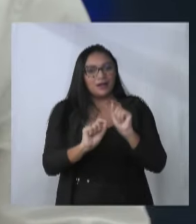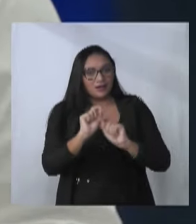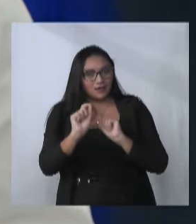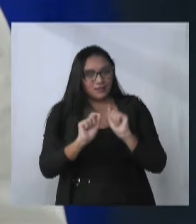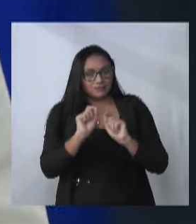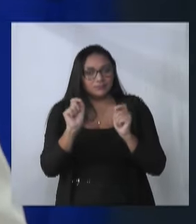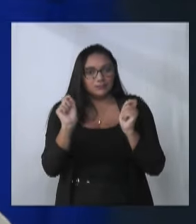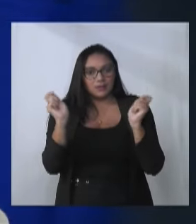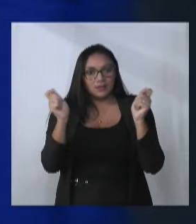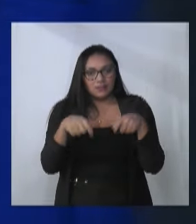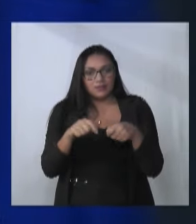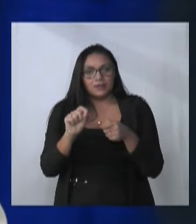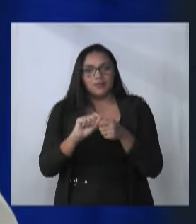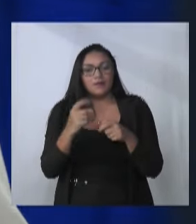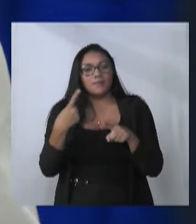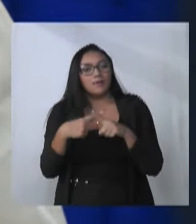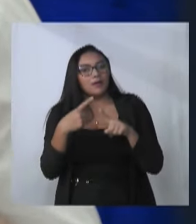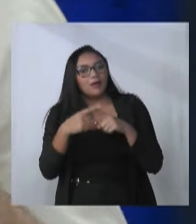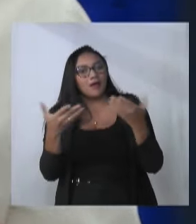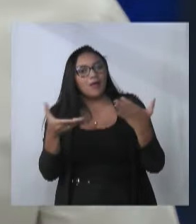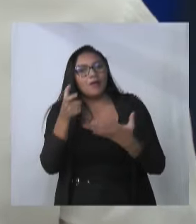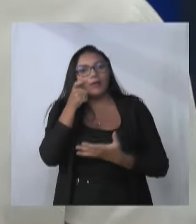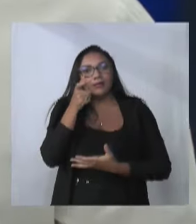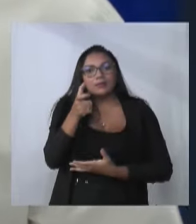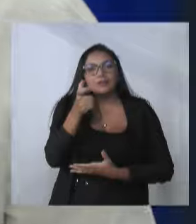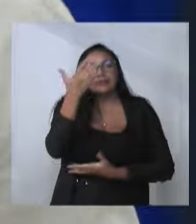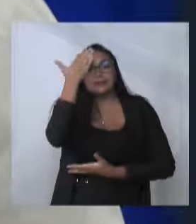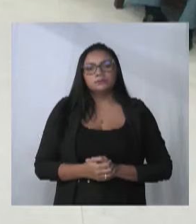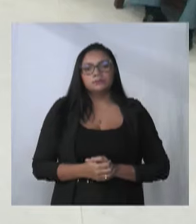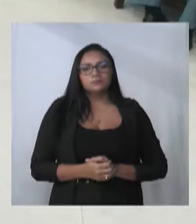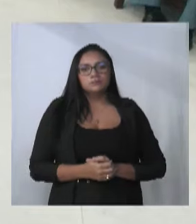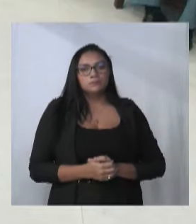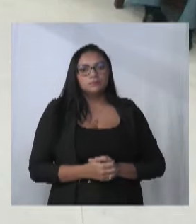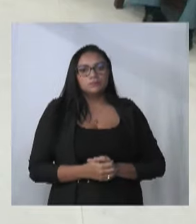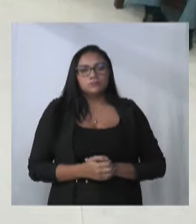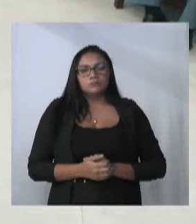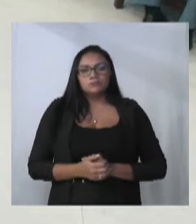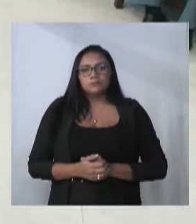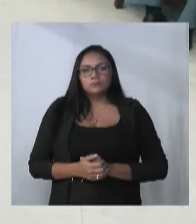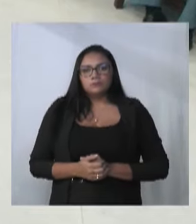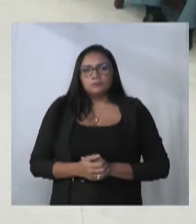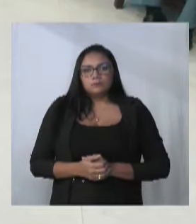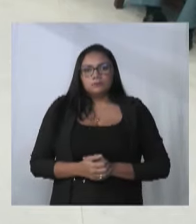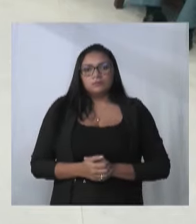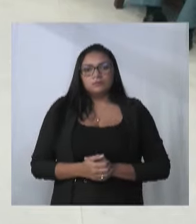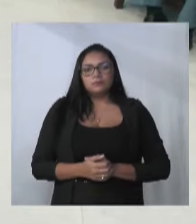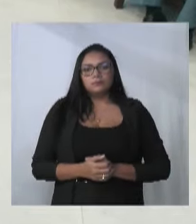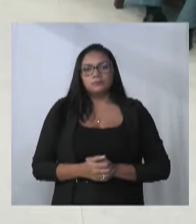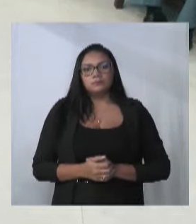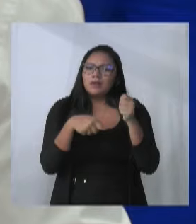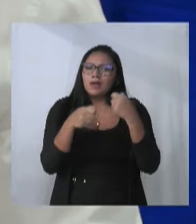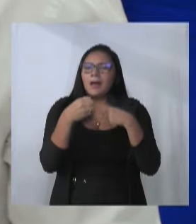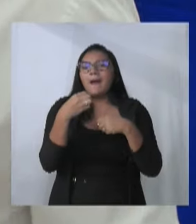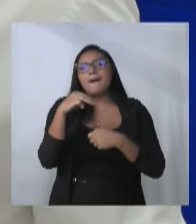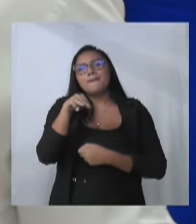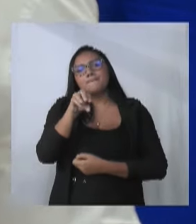Porque é isso que o cidadão está interessado em saber. Quais as soluções? Telcírio, eu vi o seu plano de governo, me explica isso